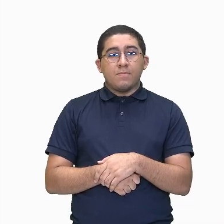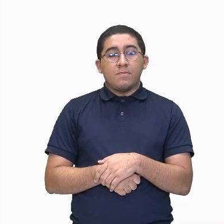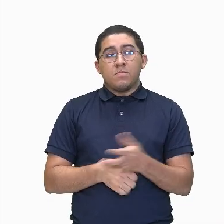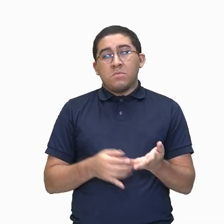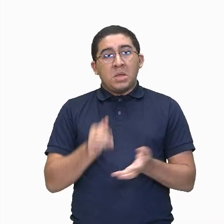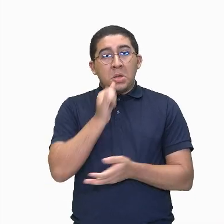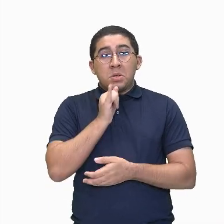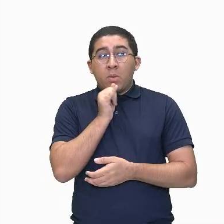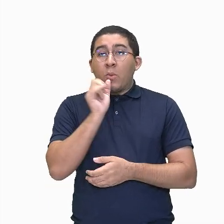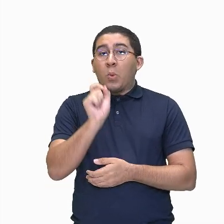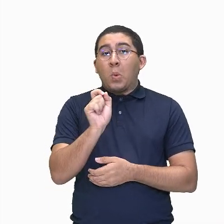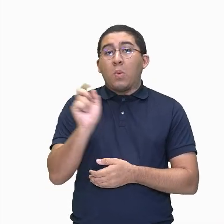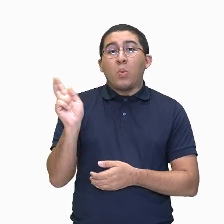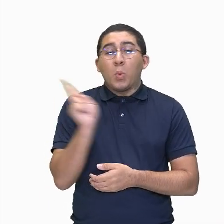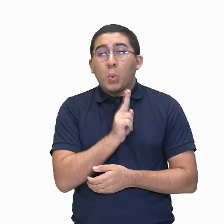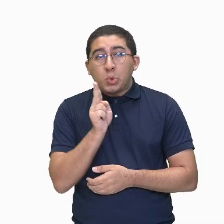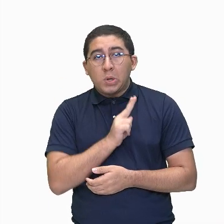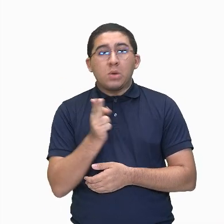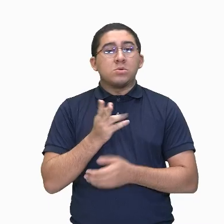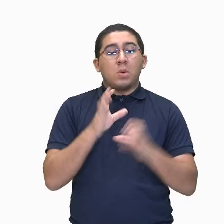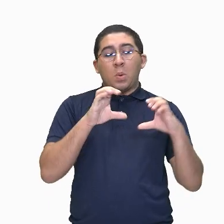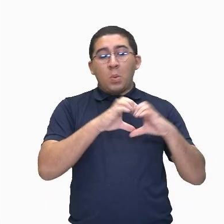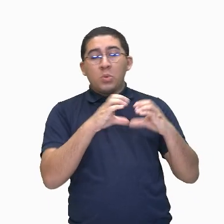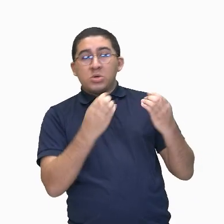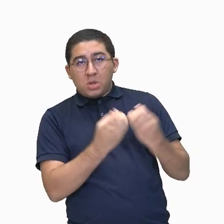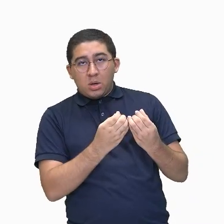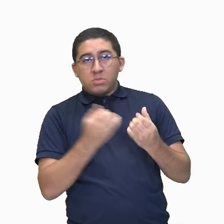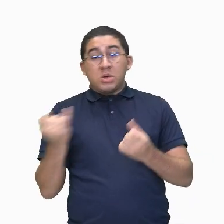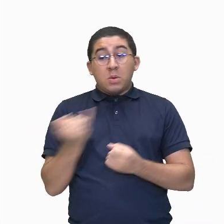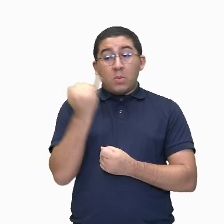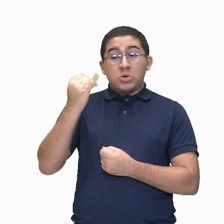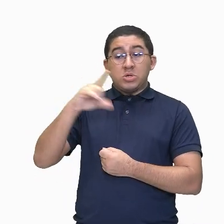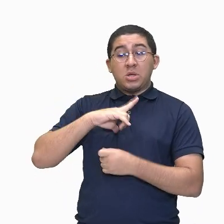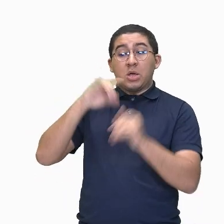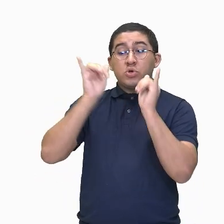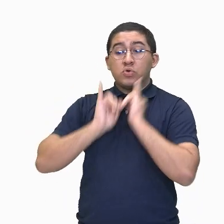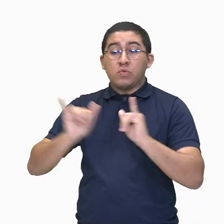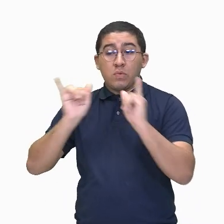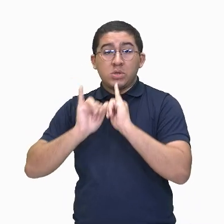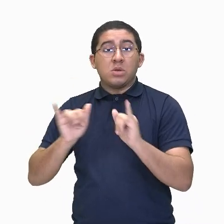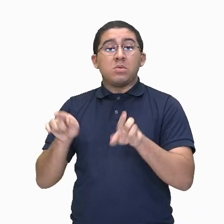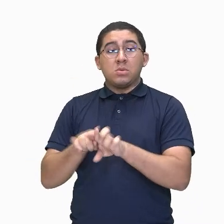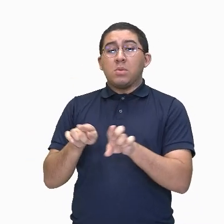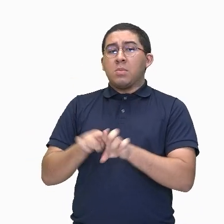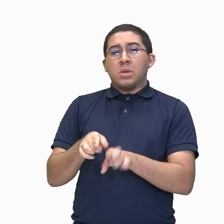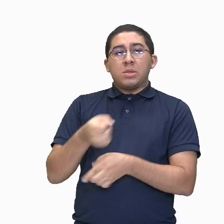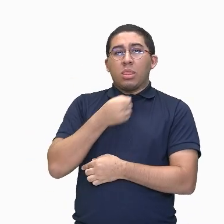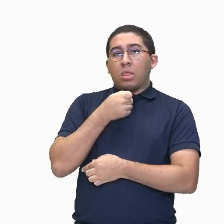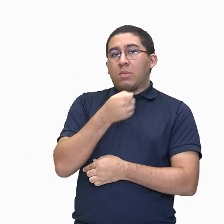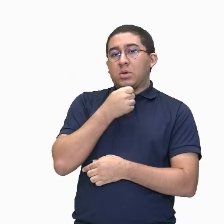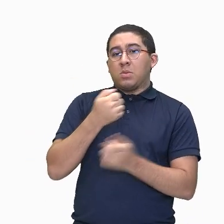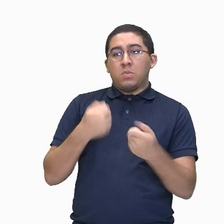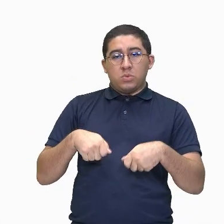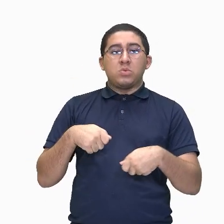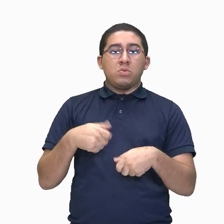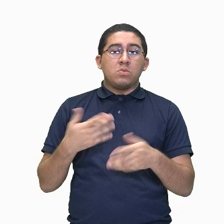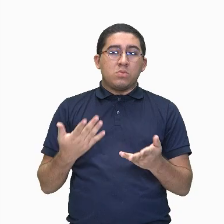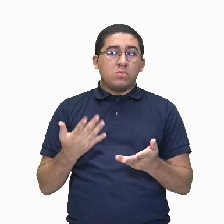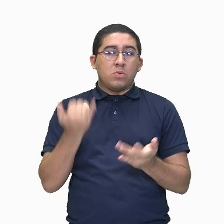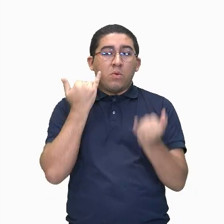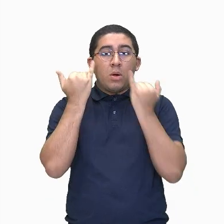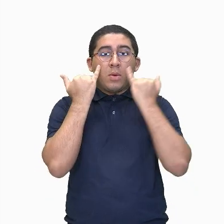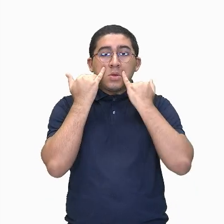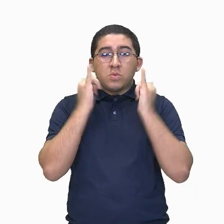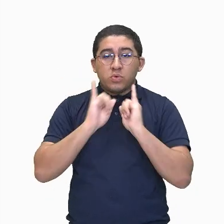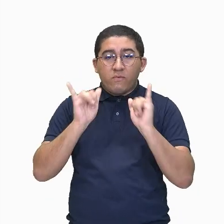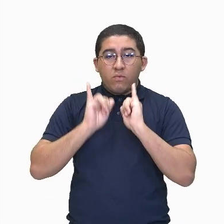uma determinada comunidade, então é importante que haja essa entrevista né, para divulgar essas informações